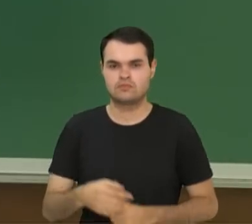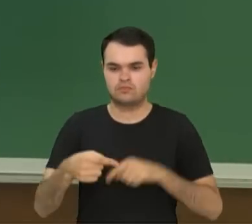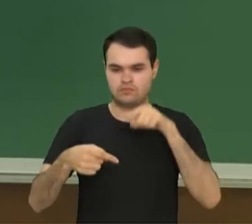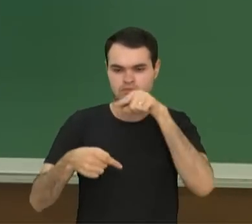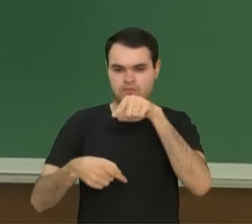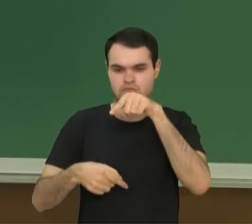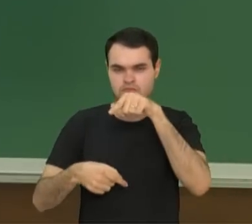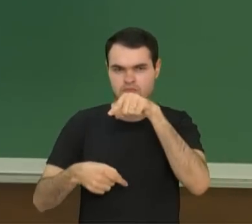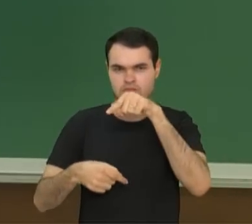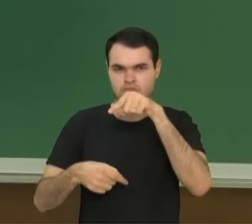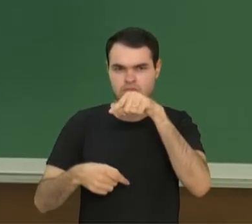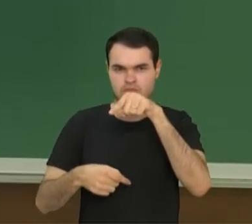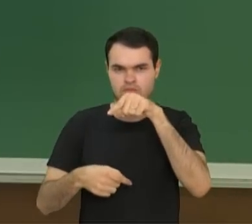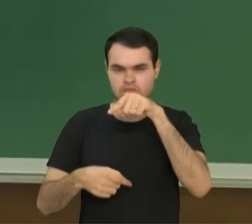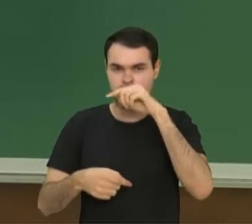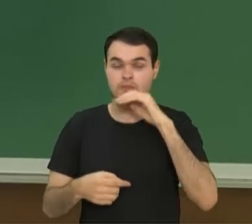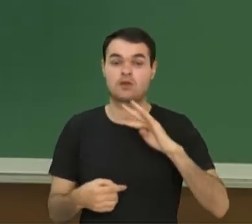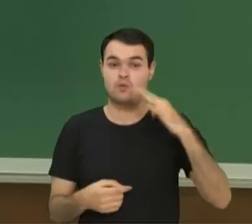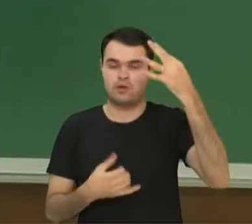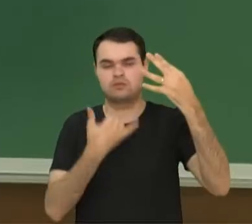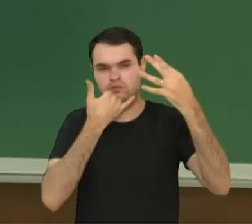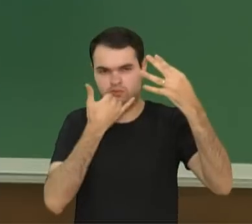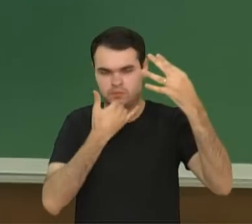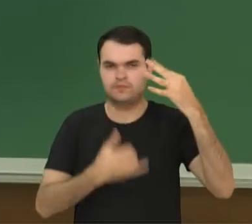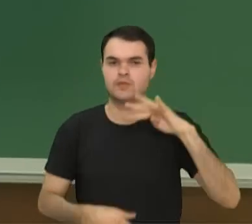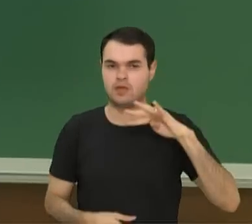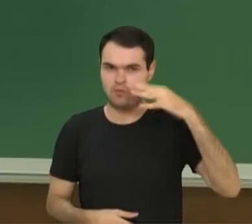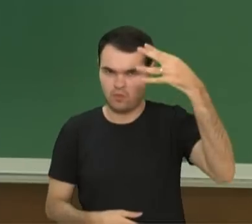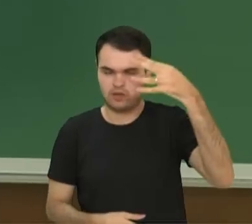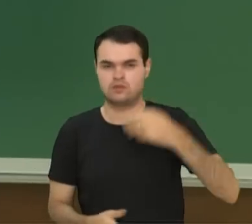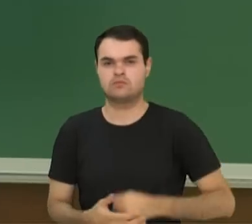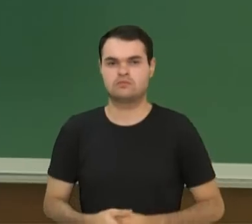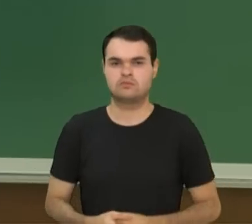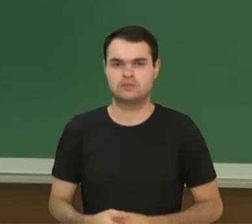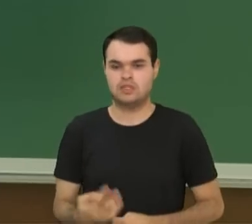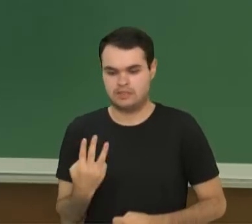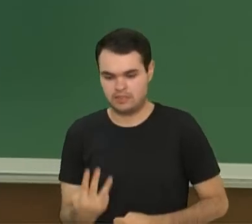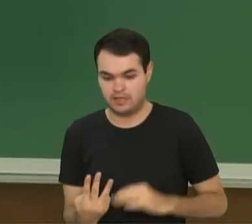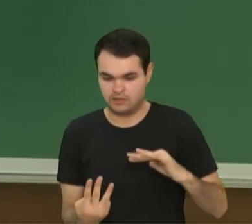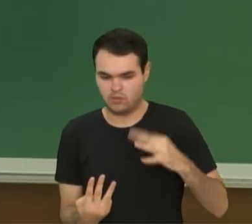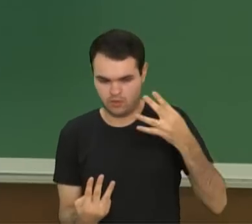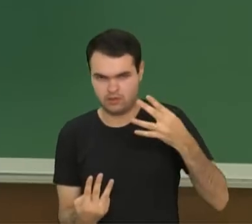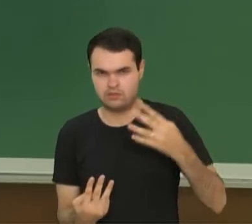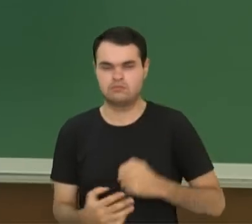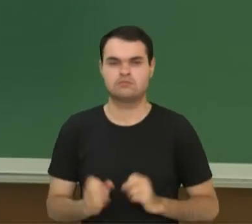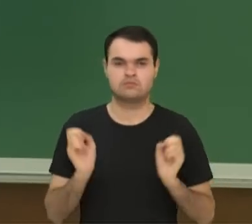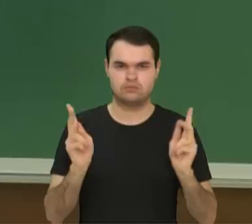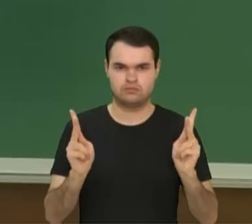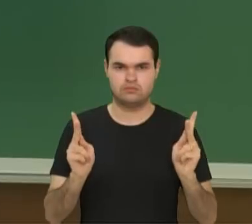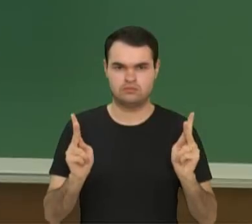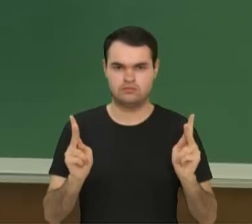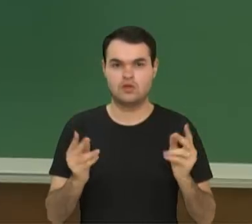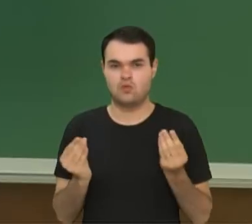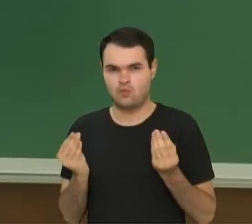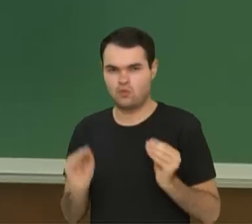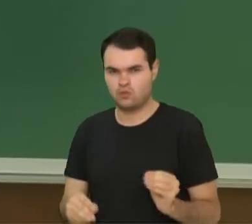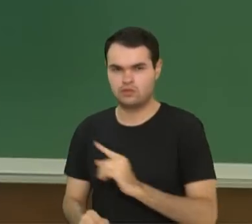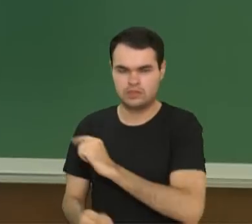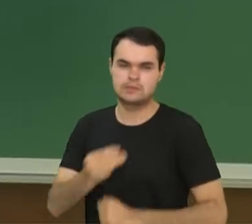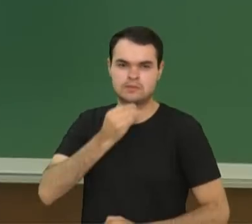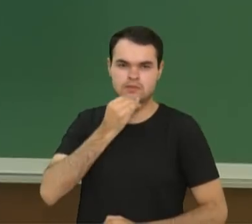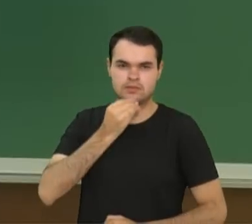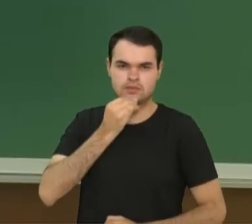numerador elevado à quarta, elevado à quarta e 3 elevado à quarta. Tá? Até coloquei aqui no